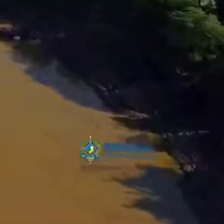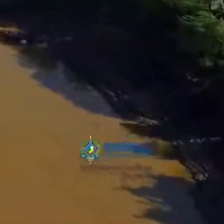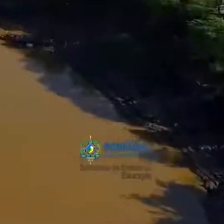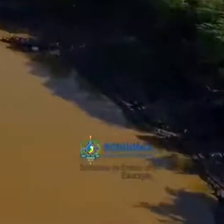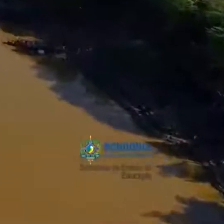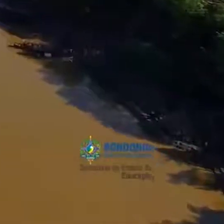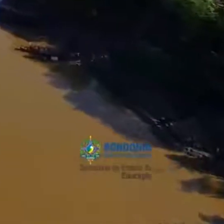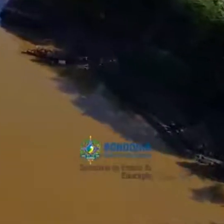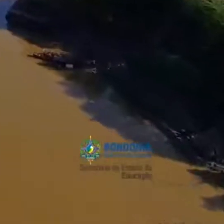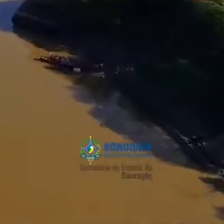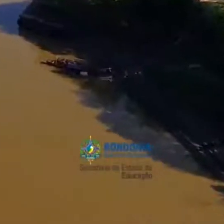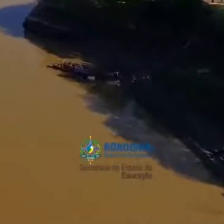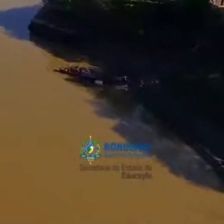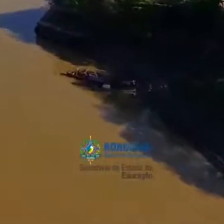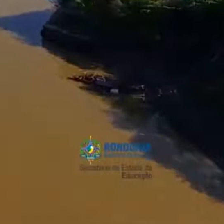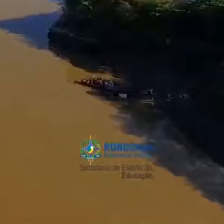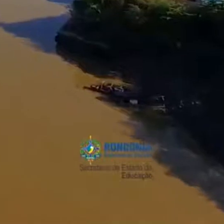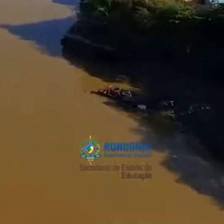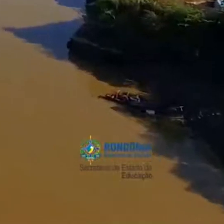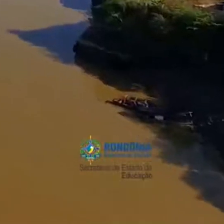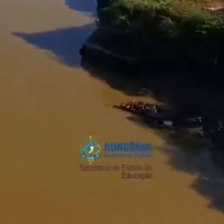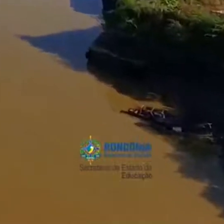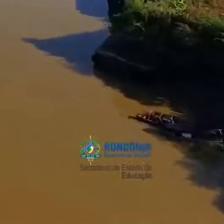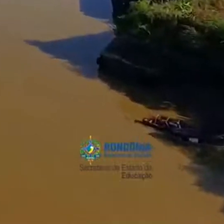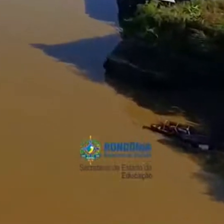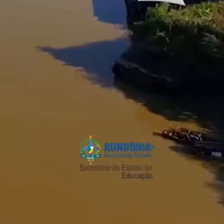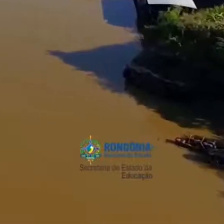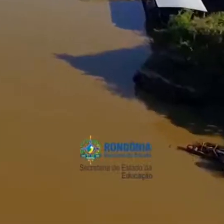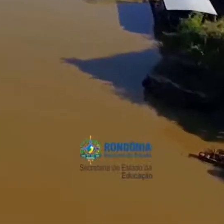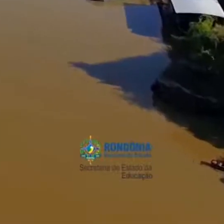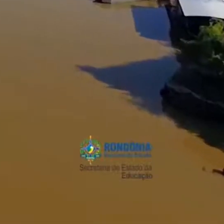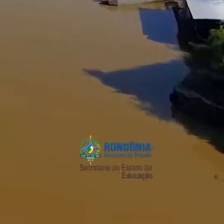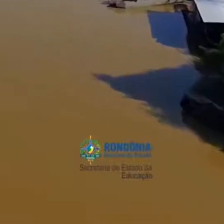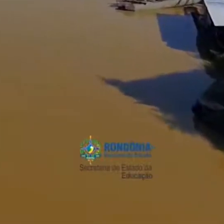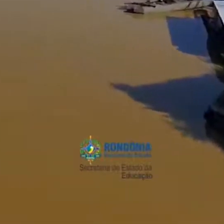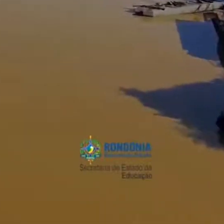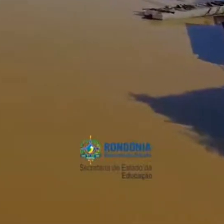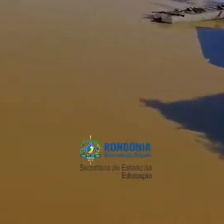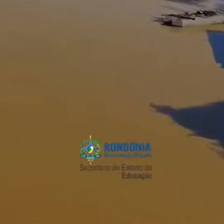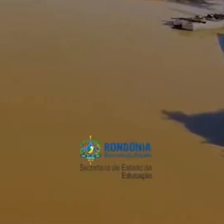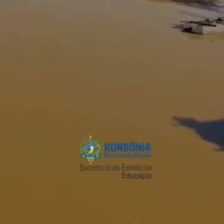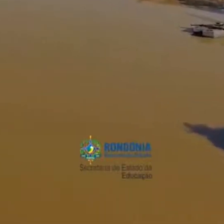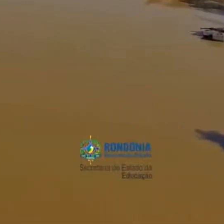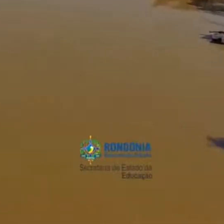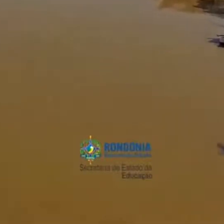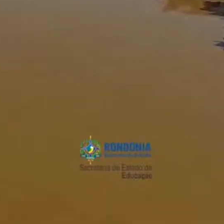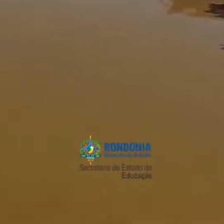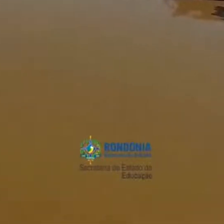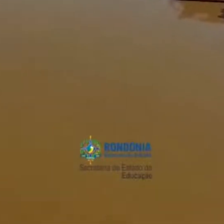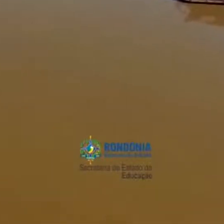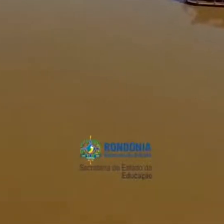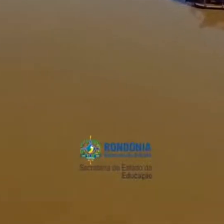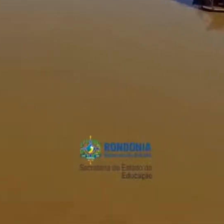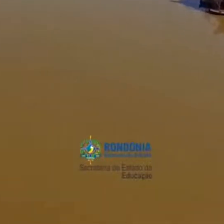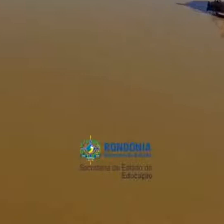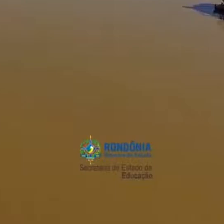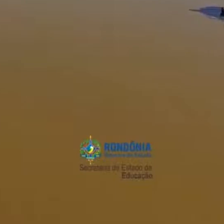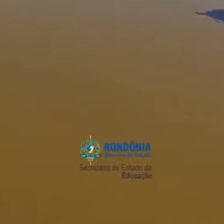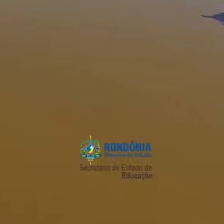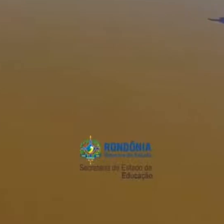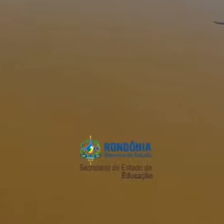linha telegráfica Amazônia, que ligaria o Mato Grosso a Santo Antônio do Rio Madeira. Essa missão duraria